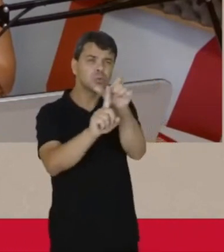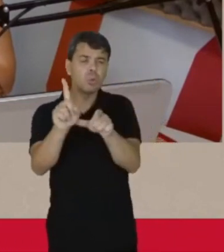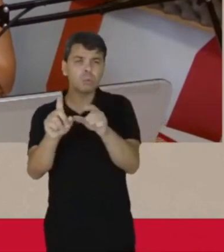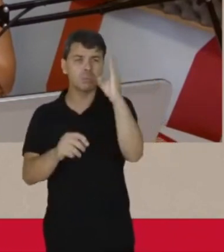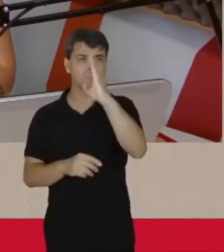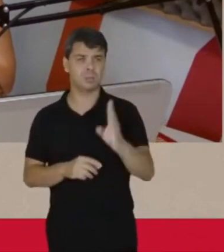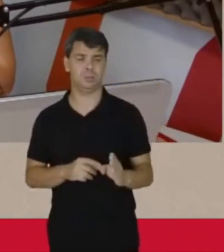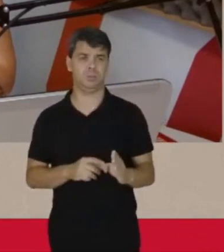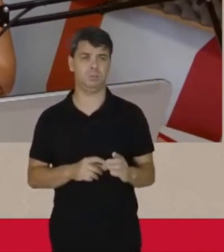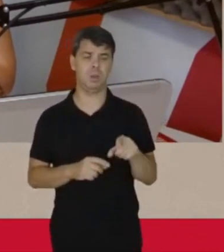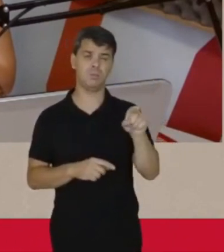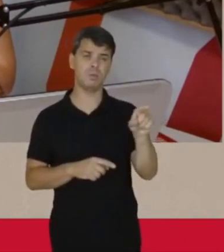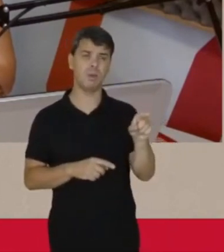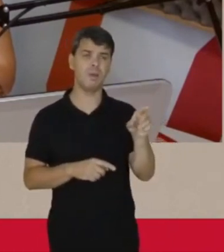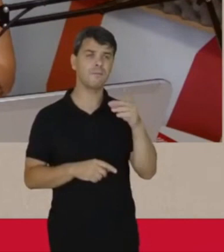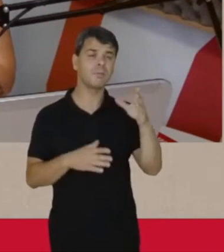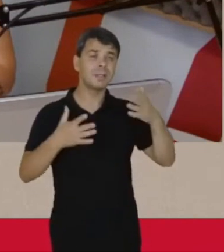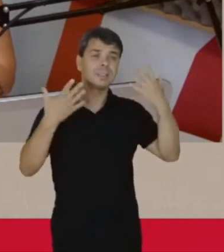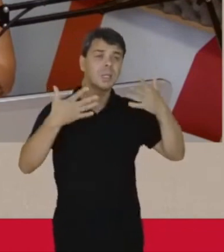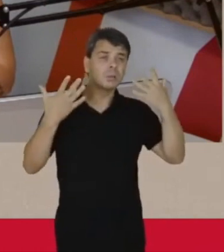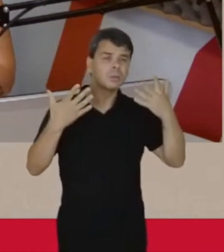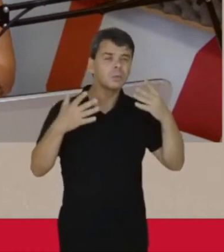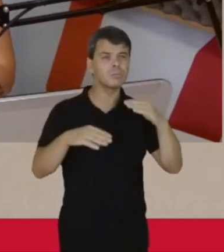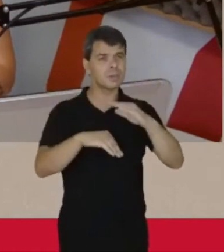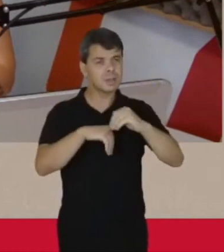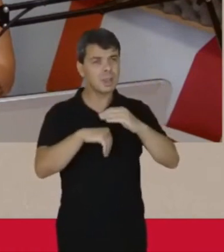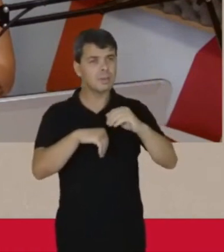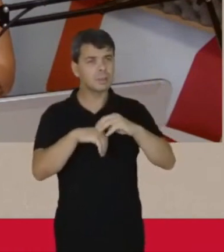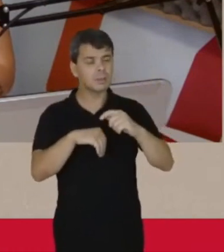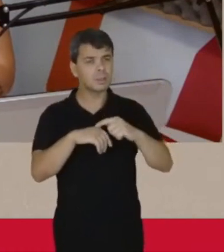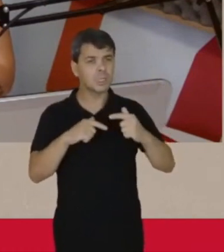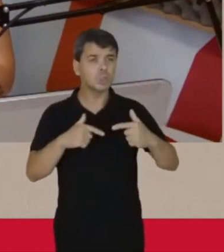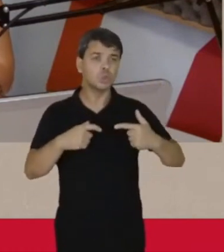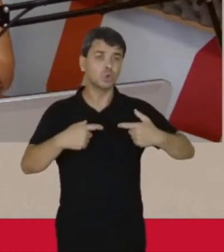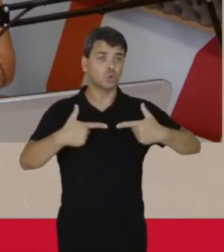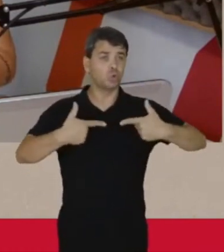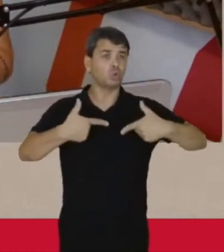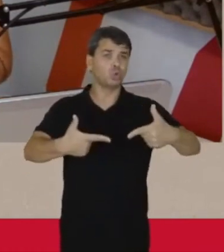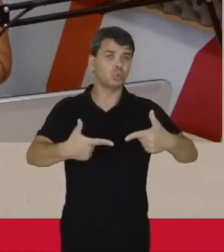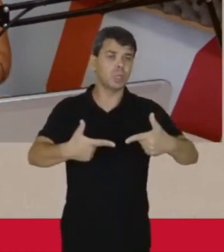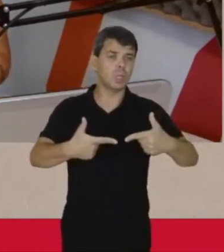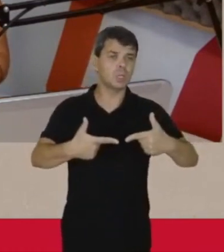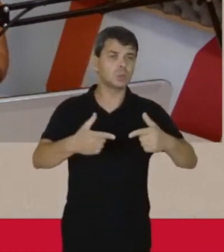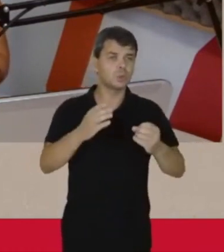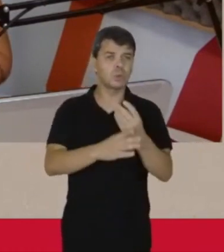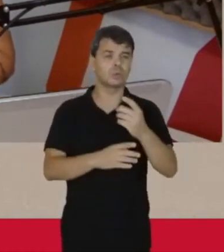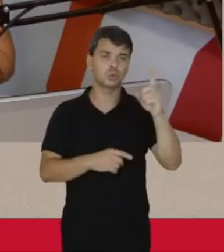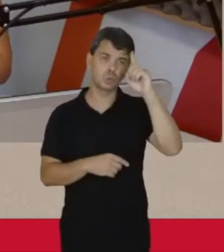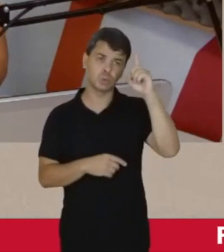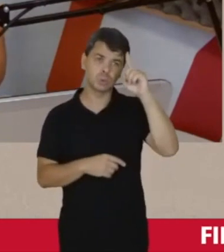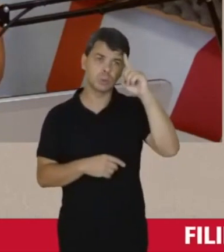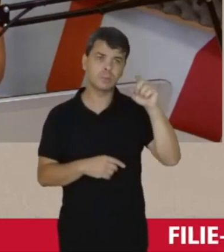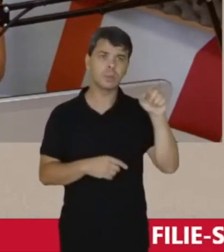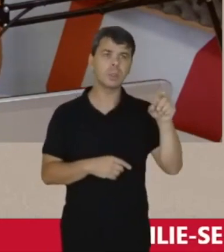brasileiras. Você fala muito da alegria, do afeto, que também são armas revolucionárias na luta cotidiana, né?